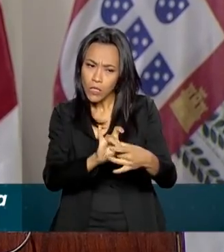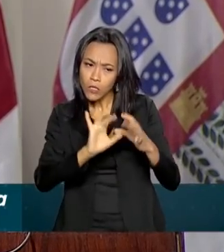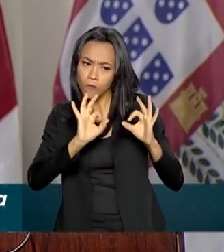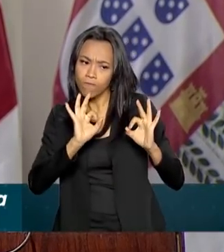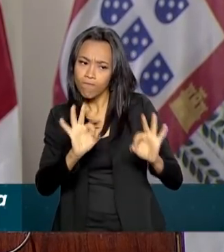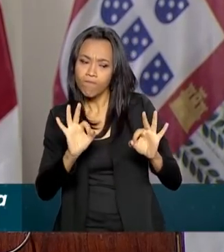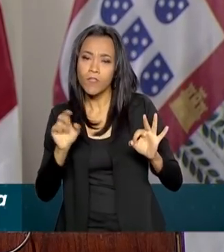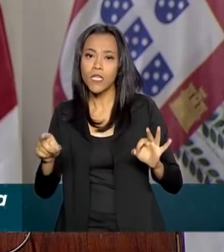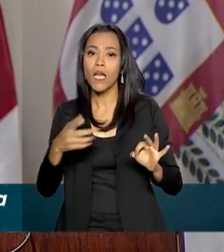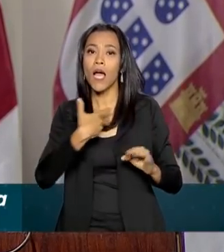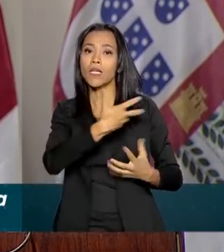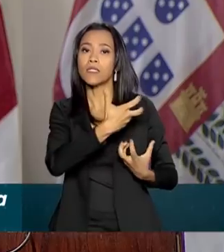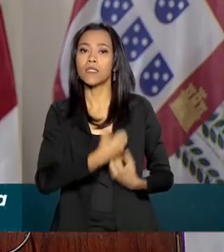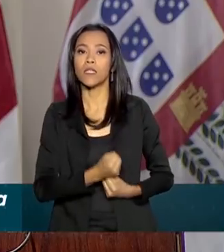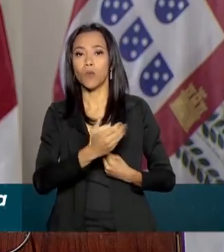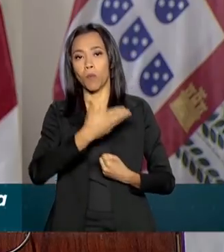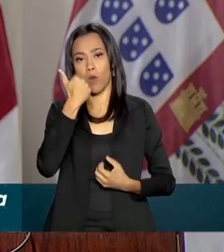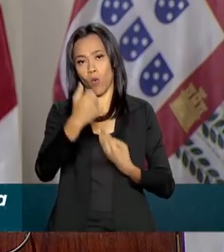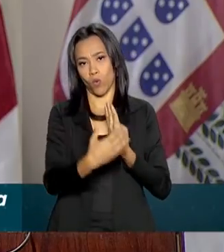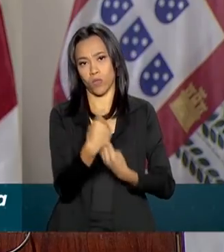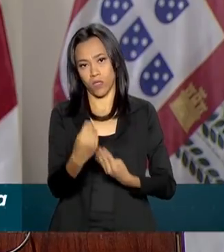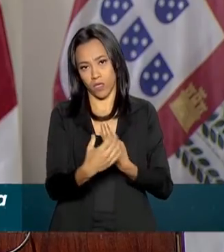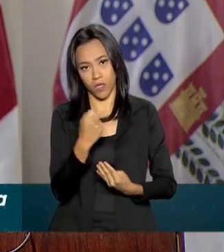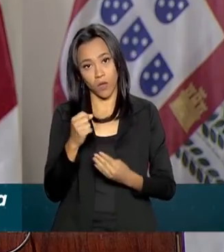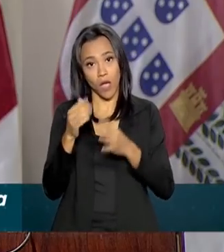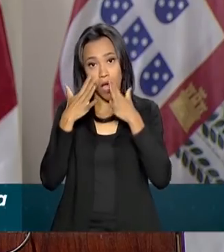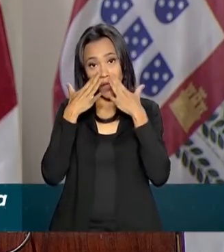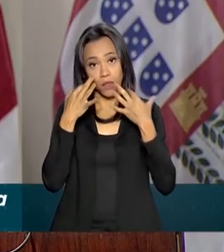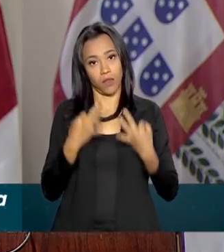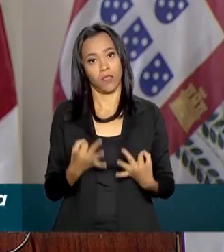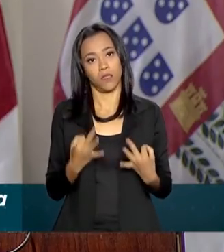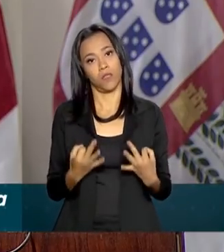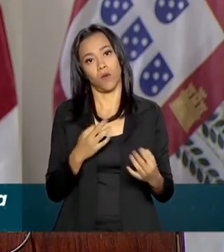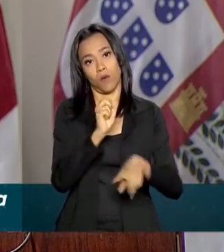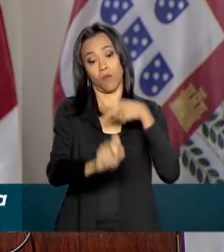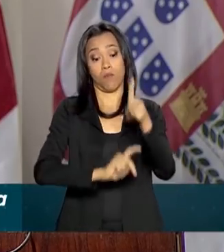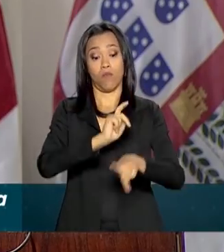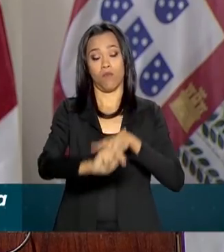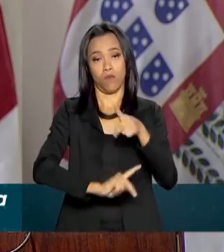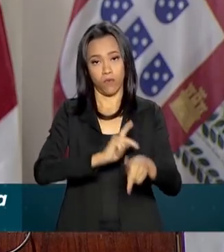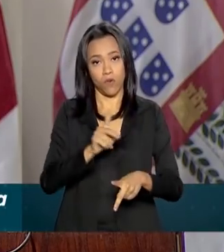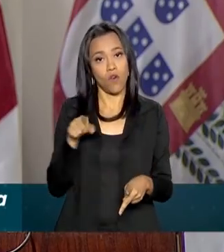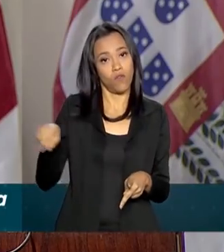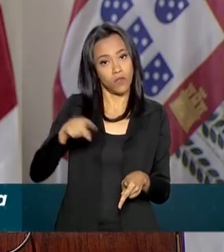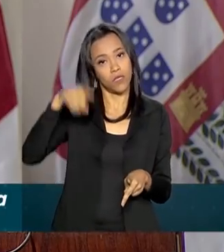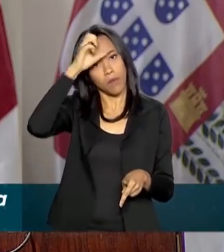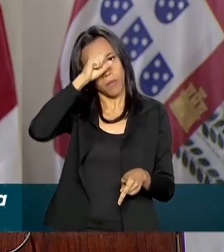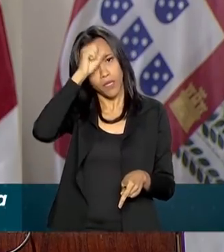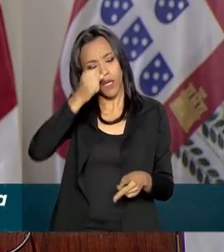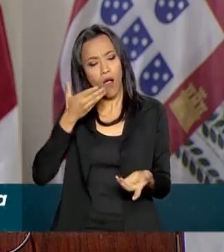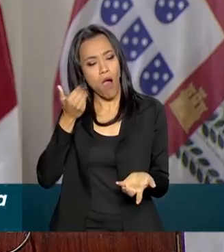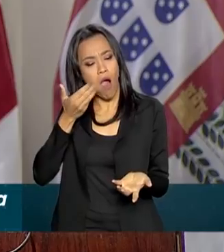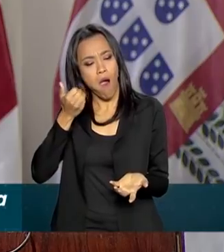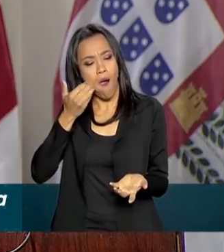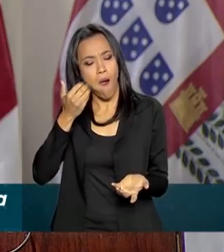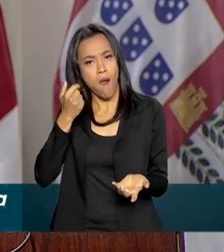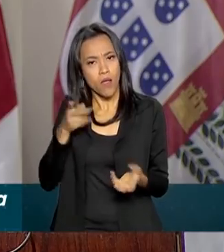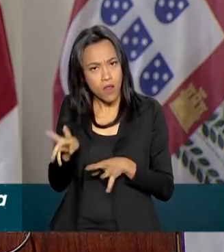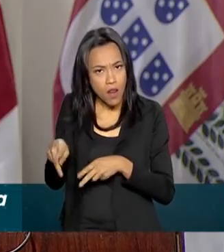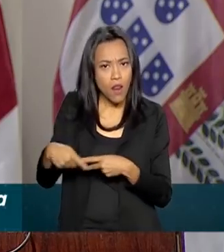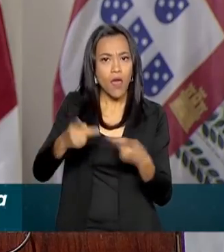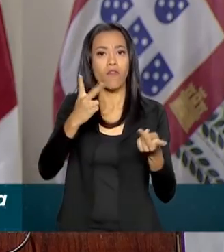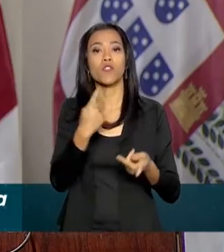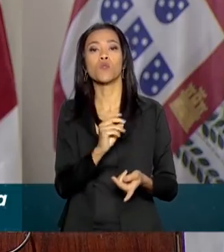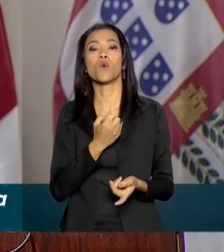o melhor conselho que eu posso lhes dar escutem o nosso povo aprendam com ele e levem a sua voz